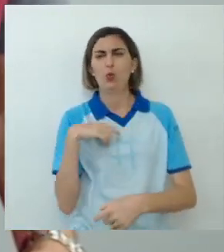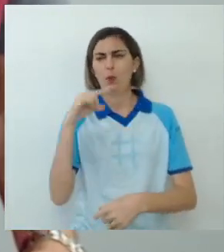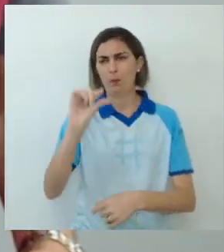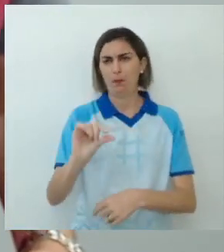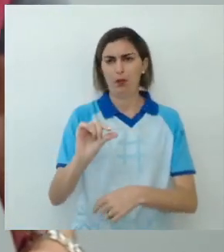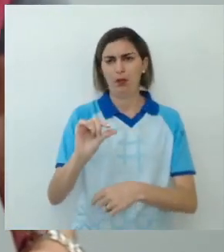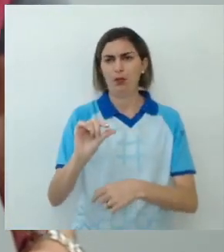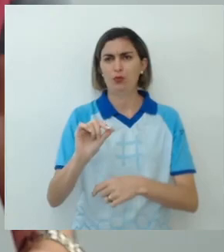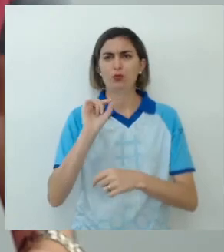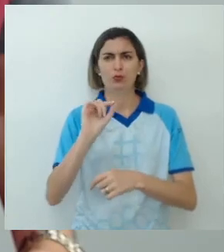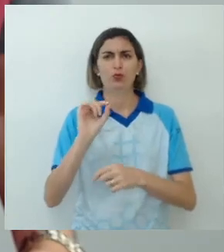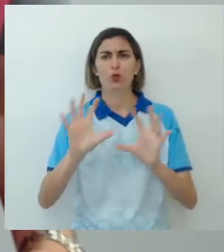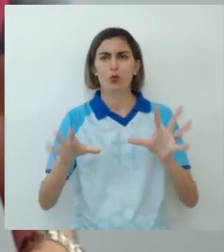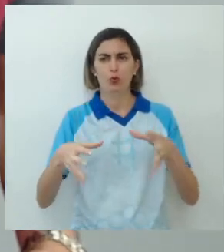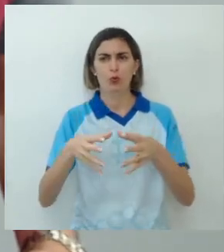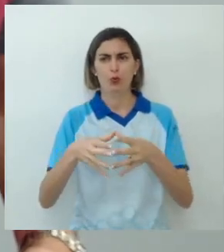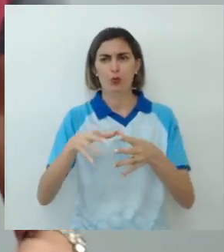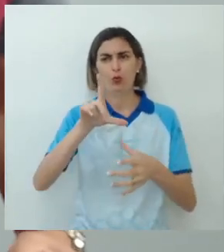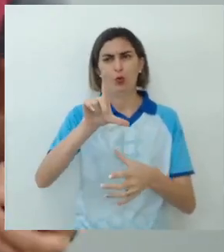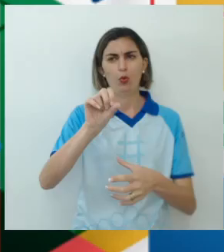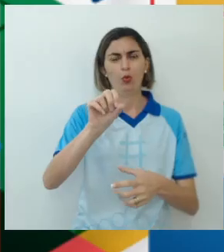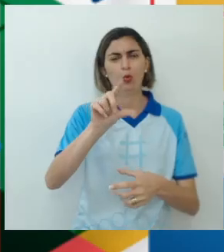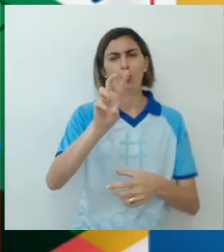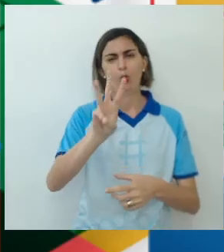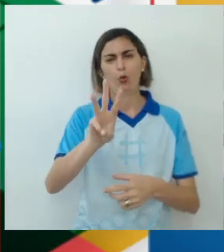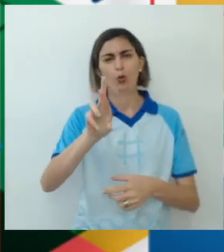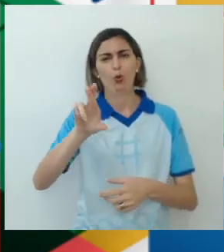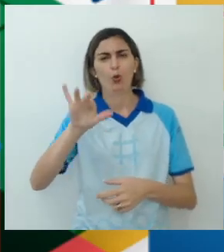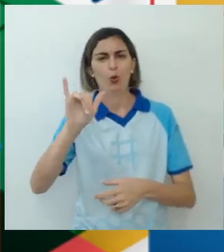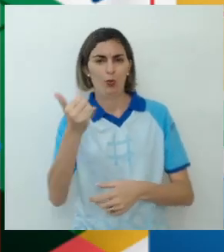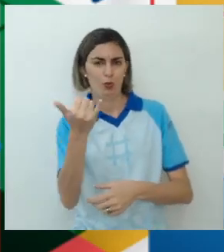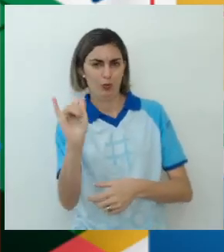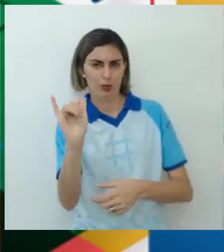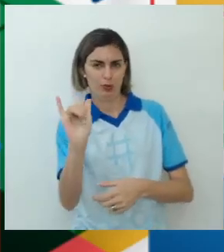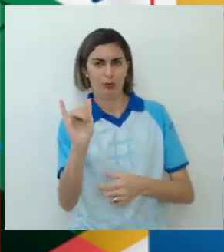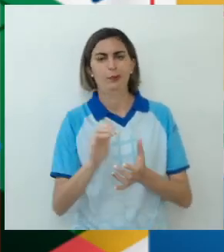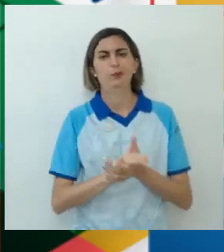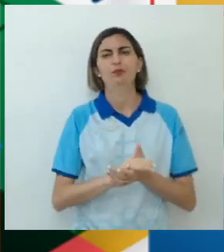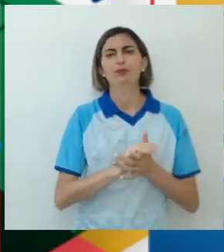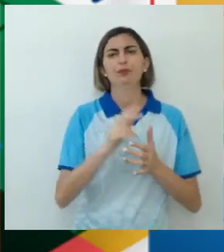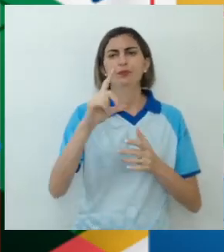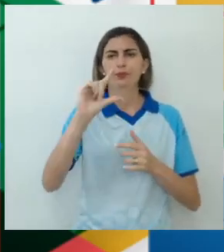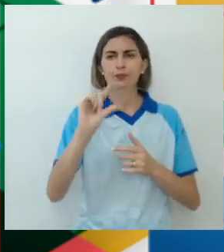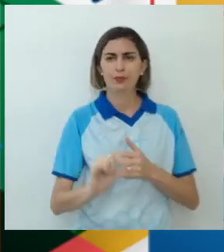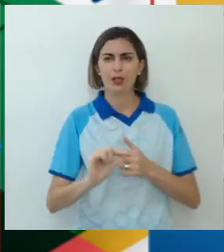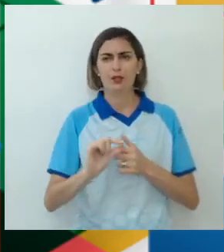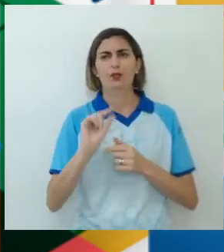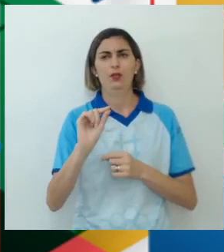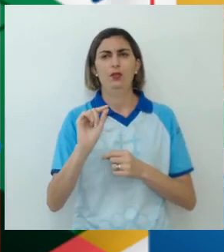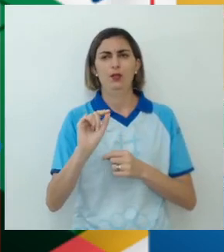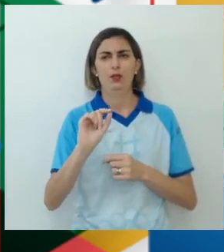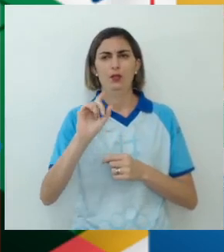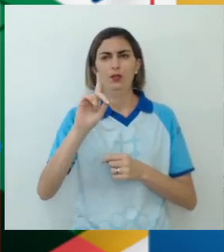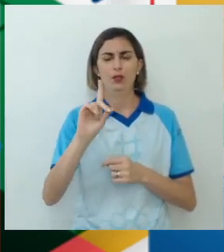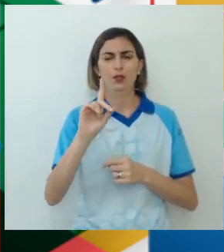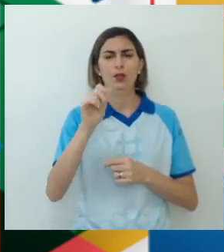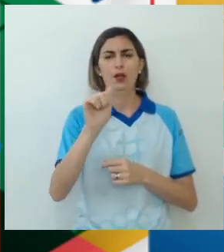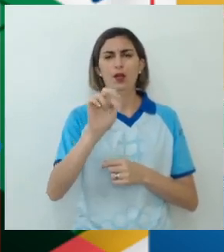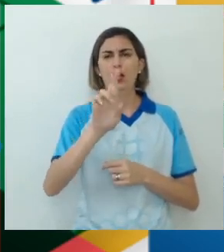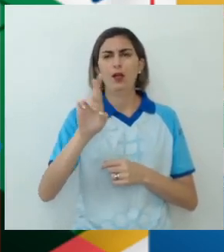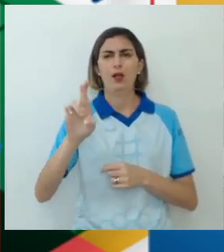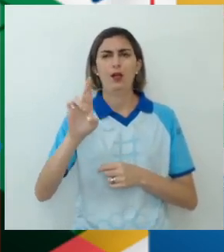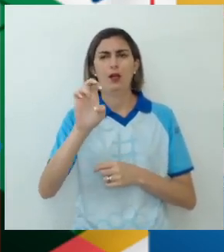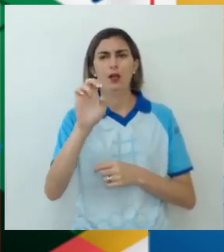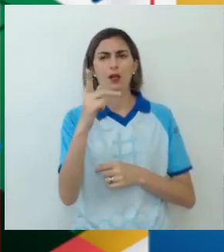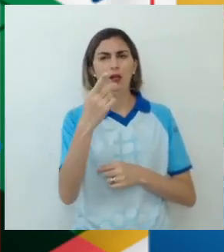menos abrangente é o conjunto de Bronsted-Lowry, a teoria de Bronsted-Lowry. E a menos abrangente é a de arrênios. Vamos relembrar